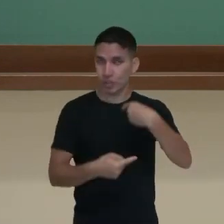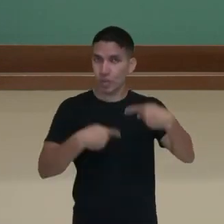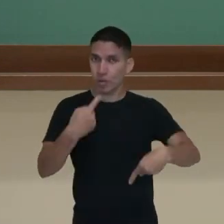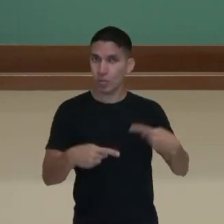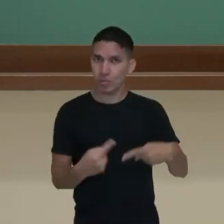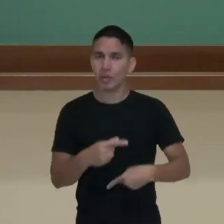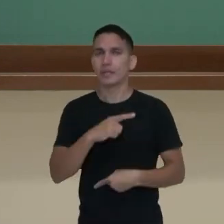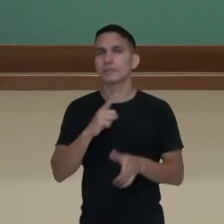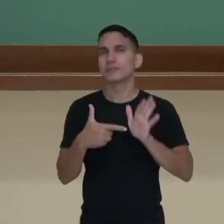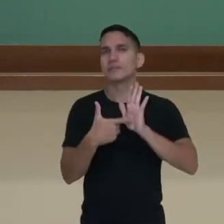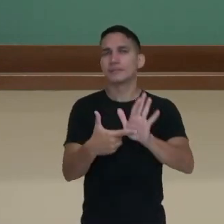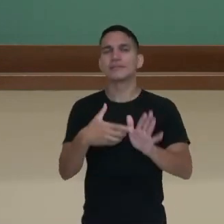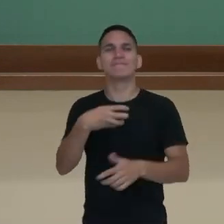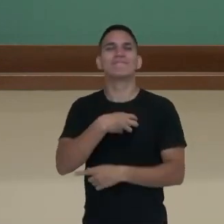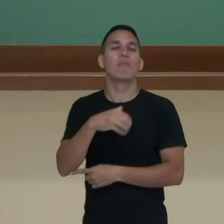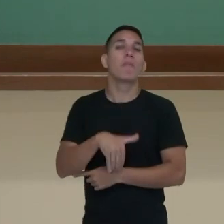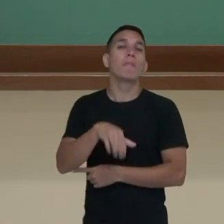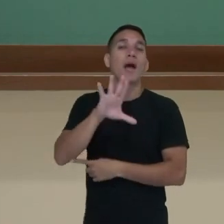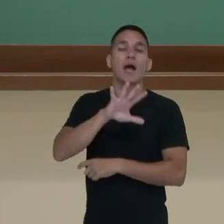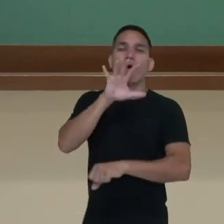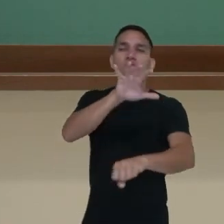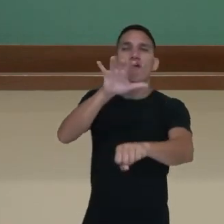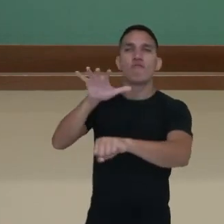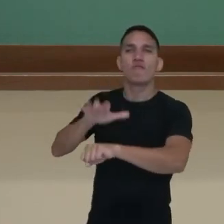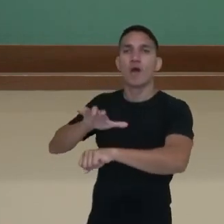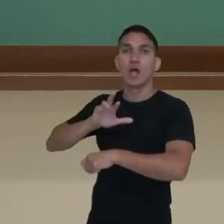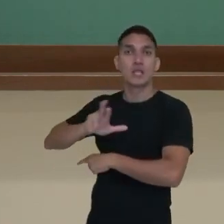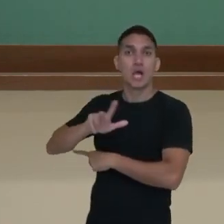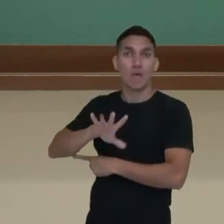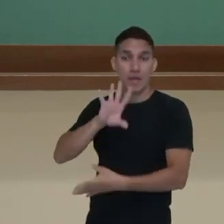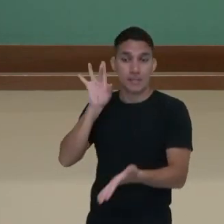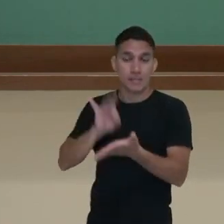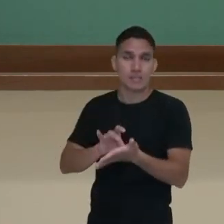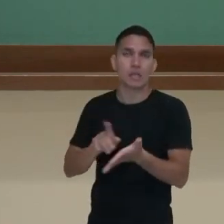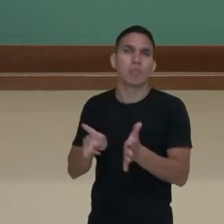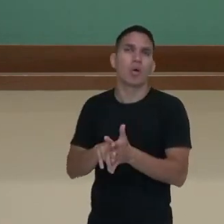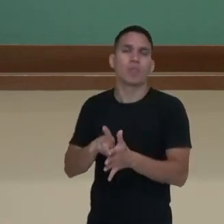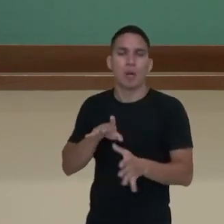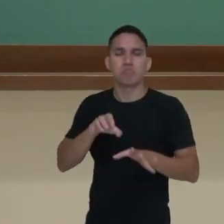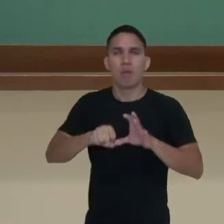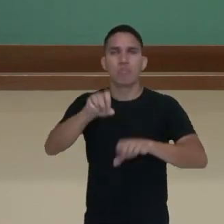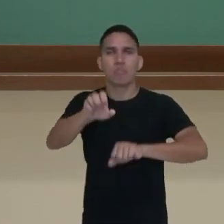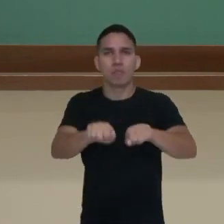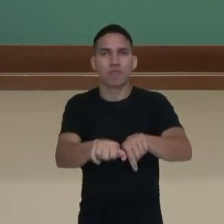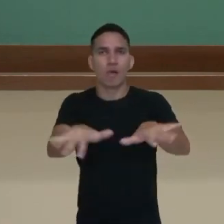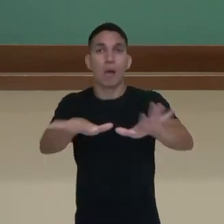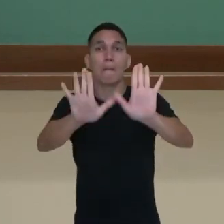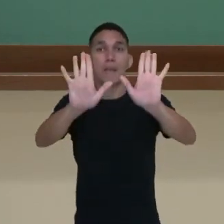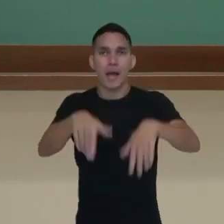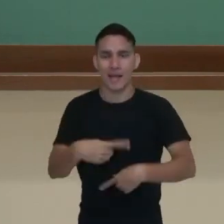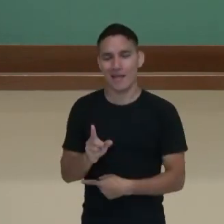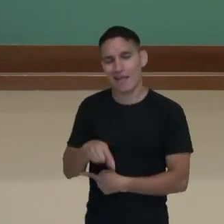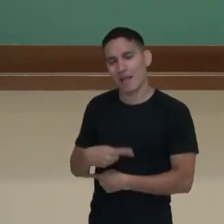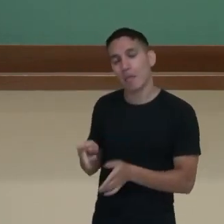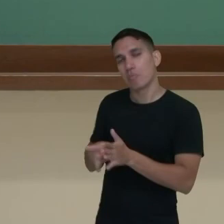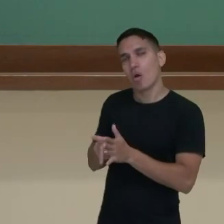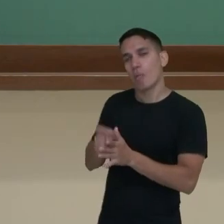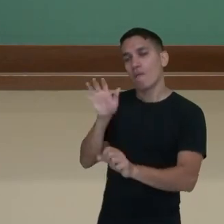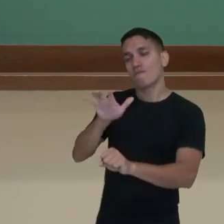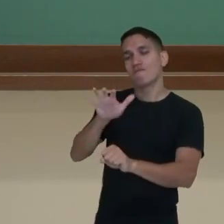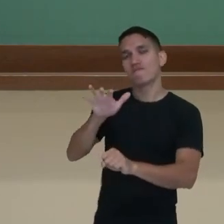vem sendo de uma forma mais influência, não por meio de conquista de territórios, mas por meio dessa influência aí política,